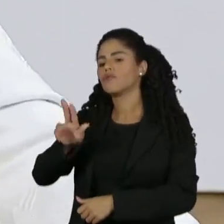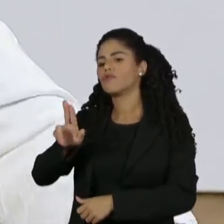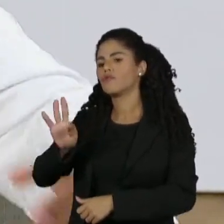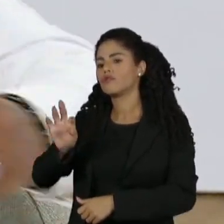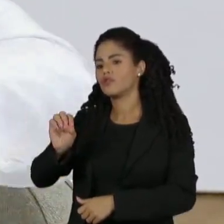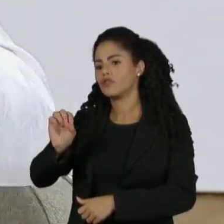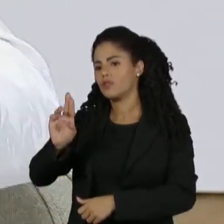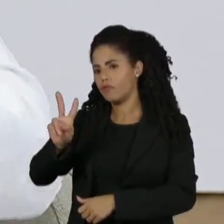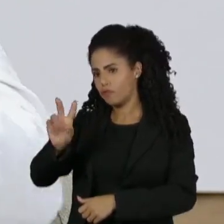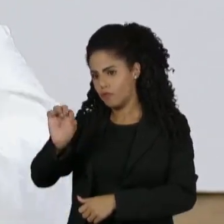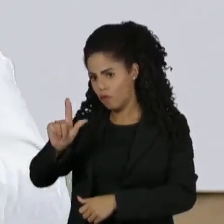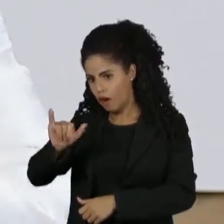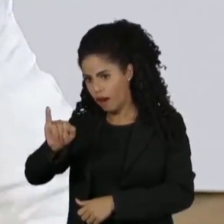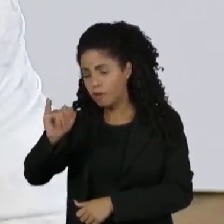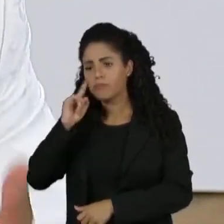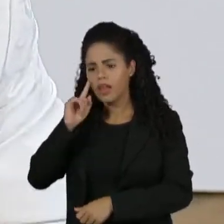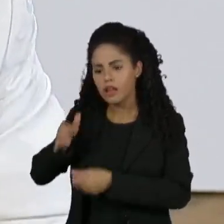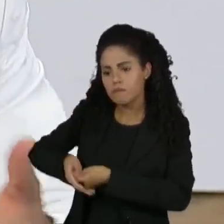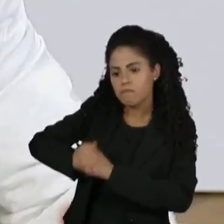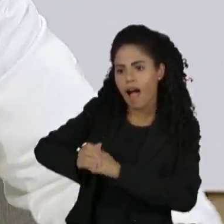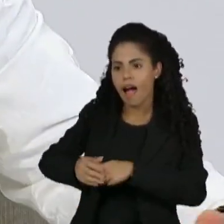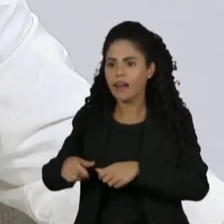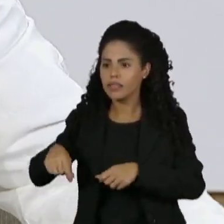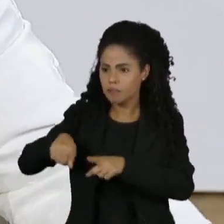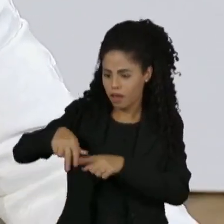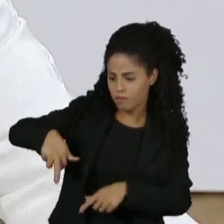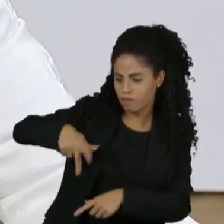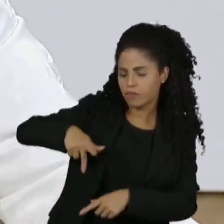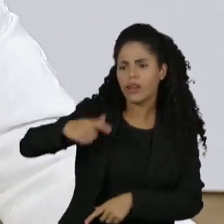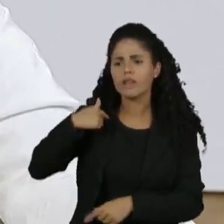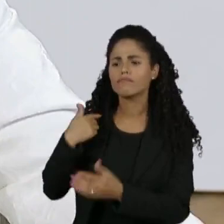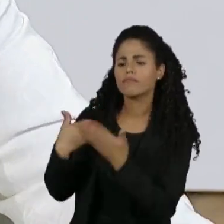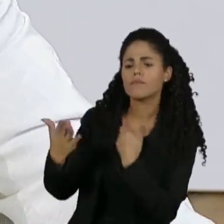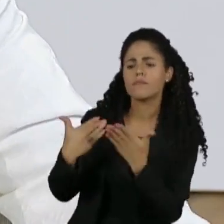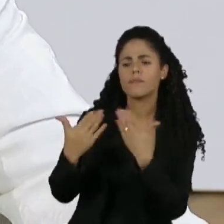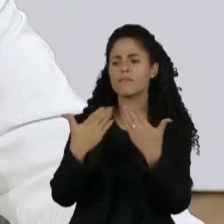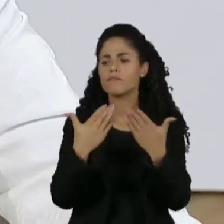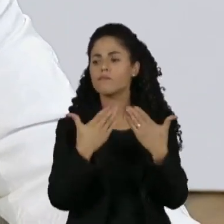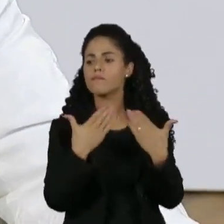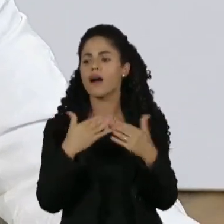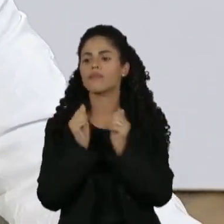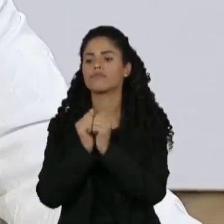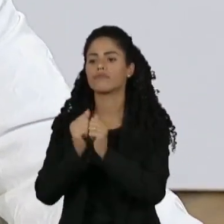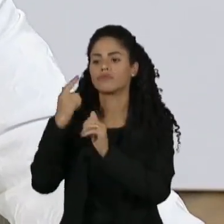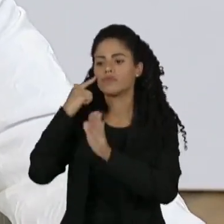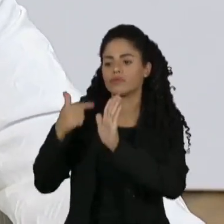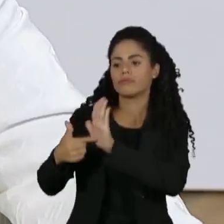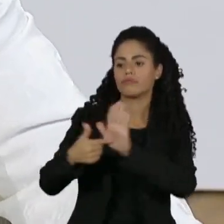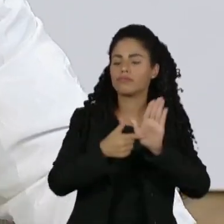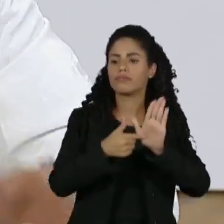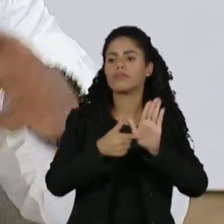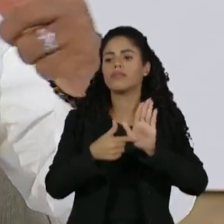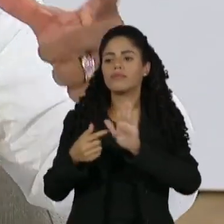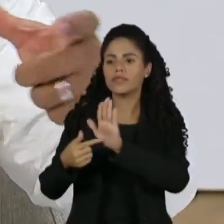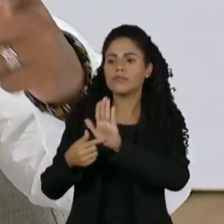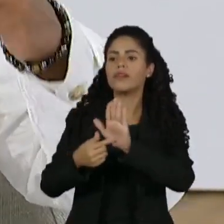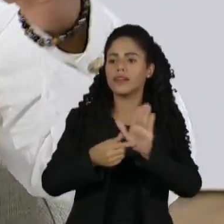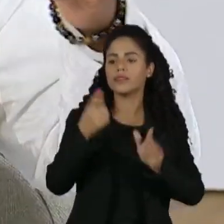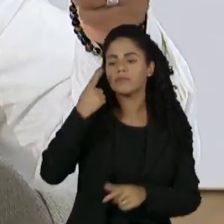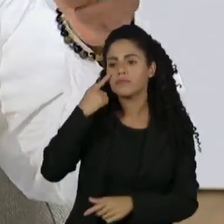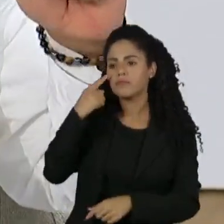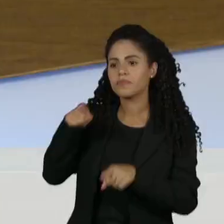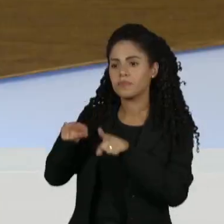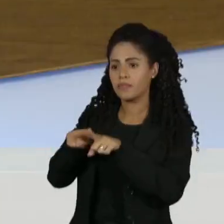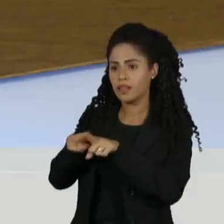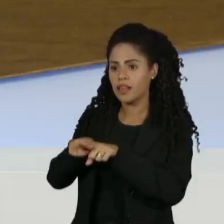pai se fazendo conversas com ele no fut vôlei Meu primo me levou para conversar com ele e dali você vai